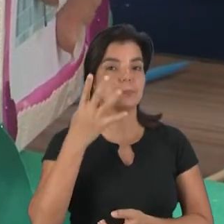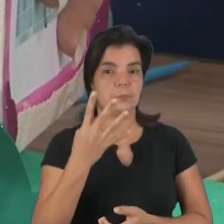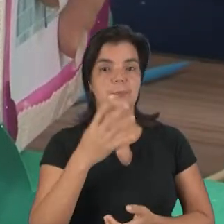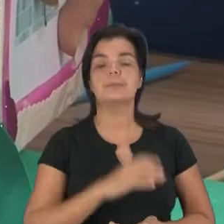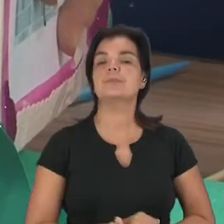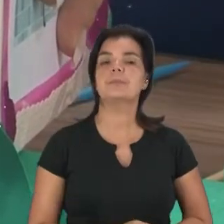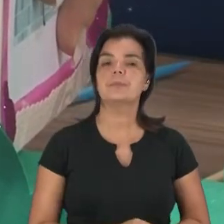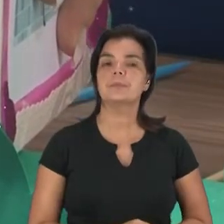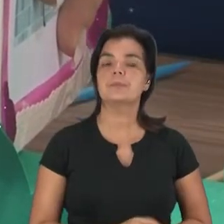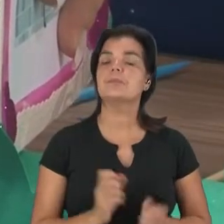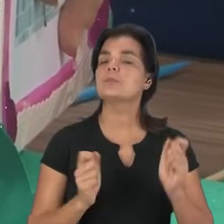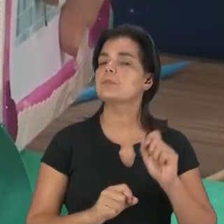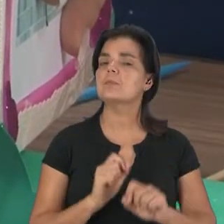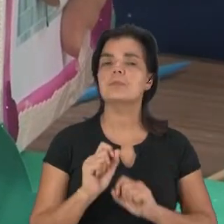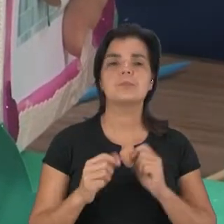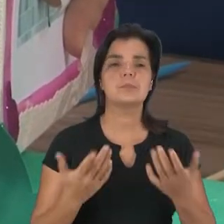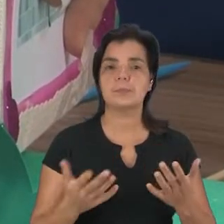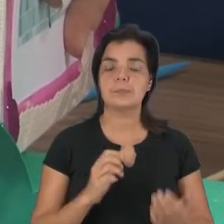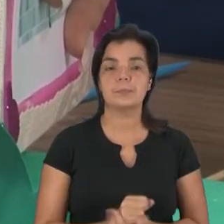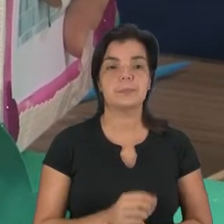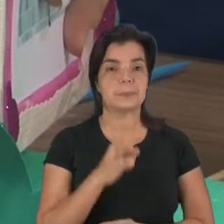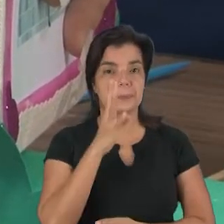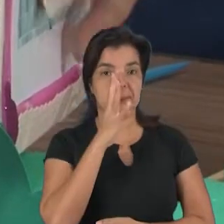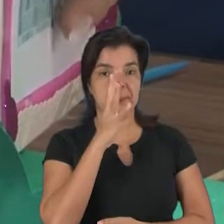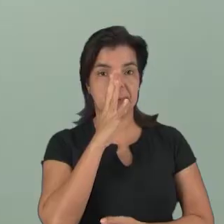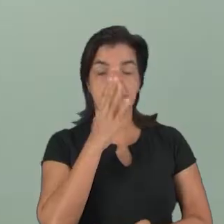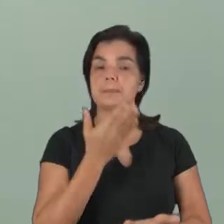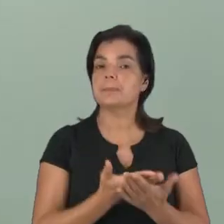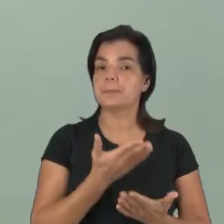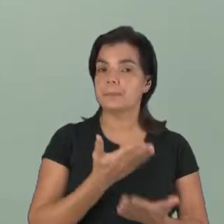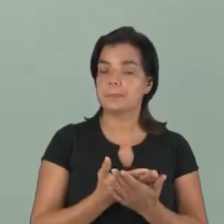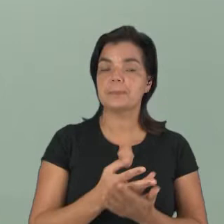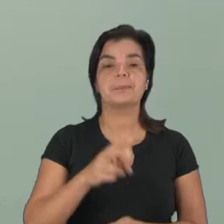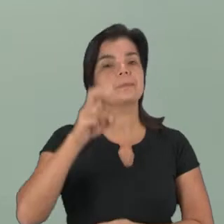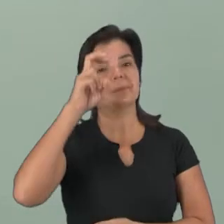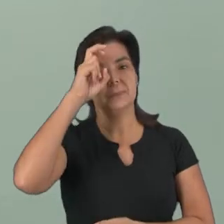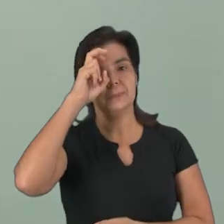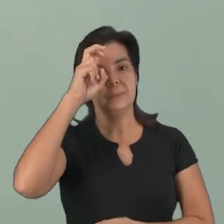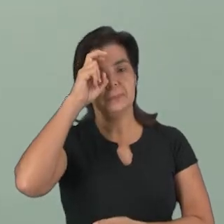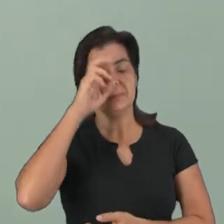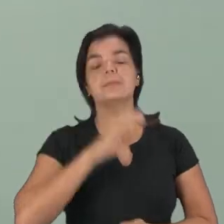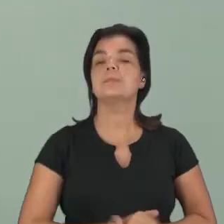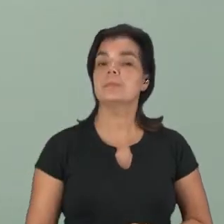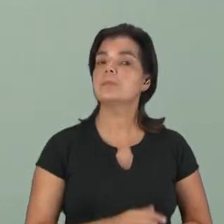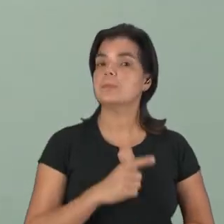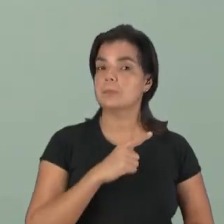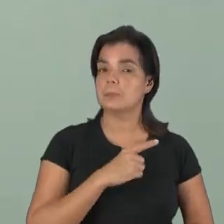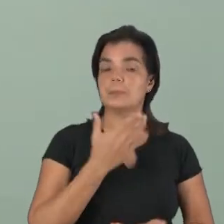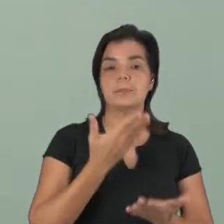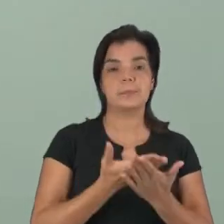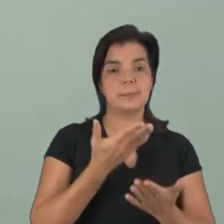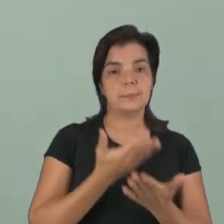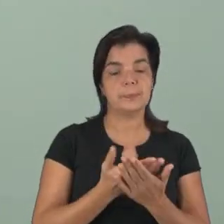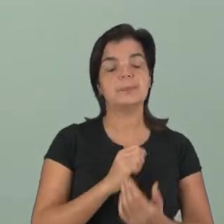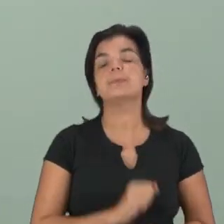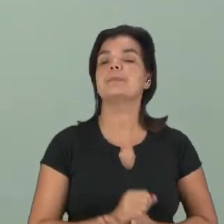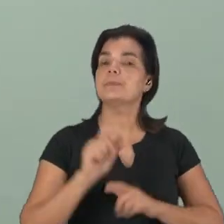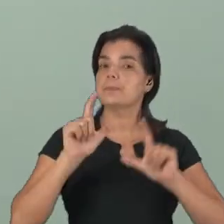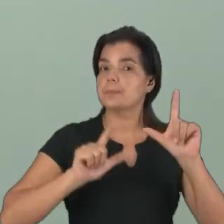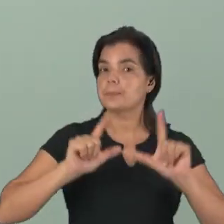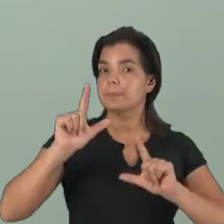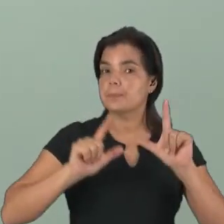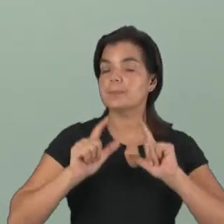rotina que pode ser o que assistir às aulas gente quinta-feira toda quinta-feira tem a nossa aula na